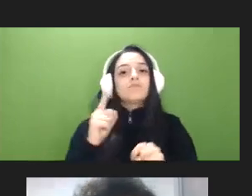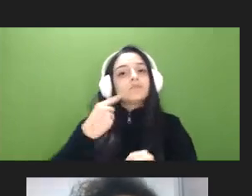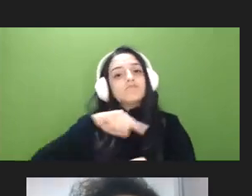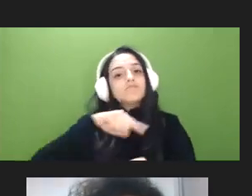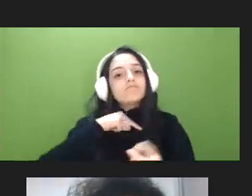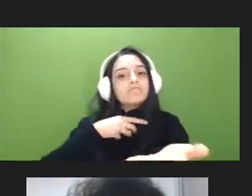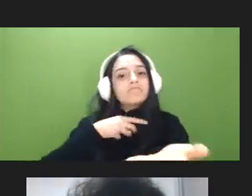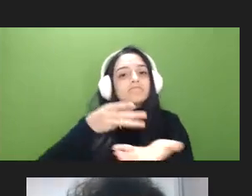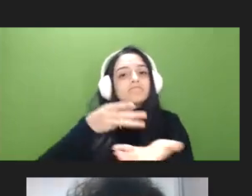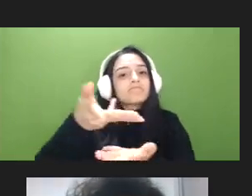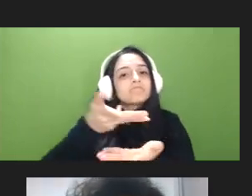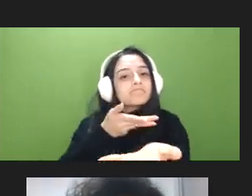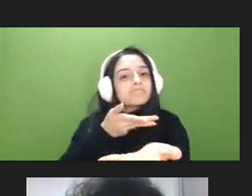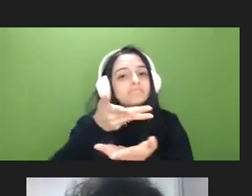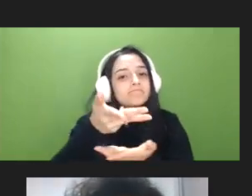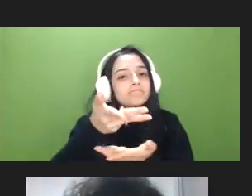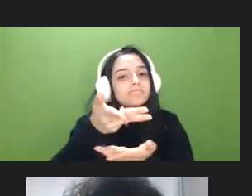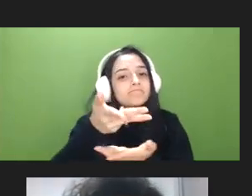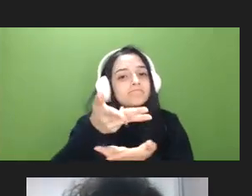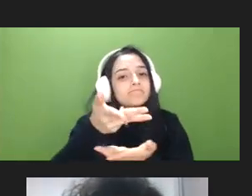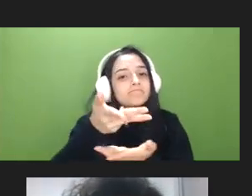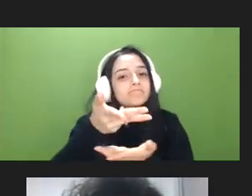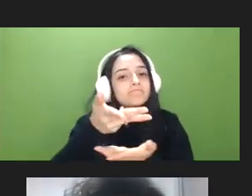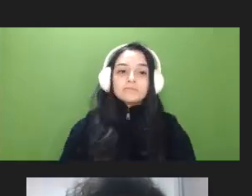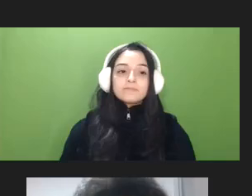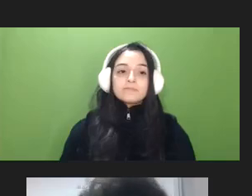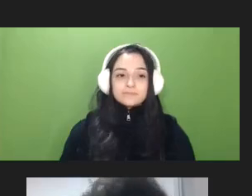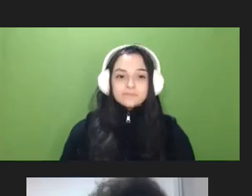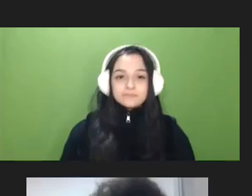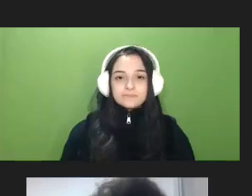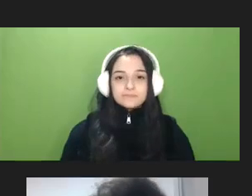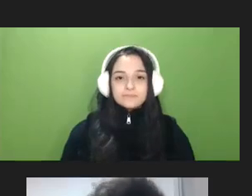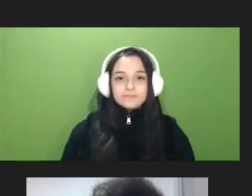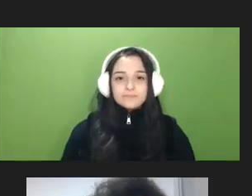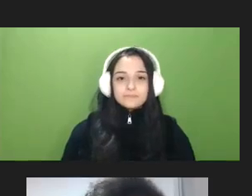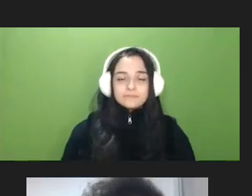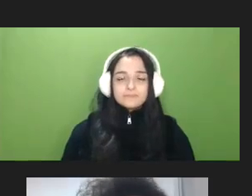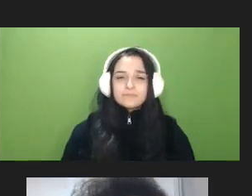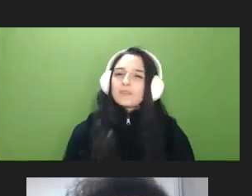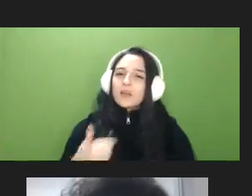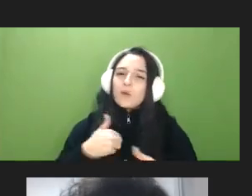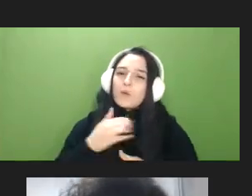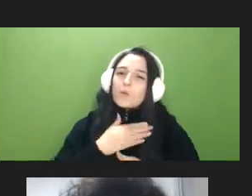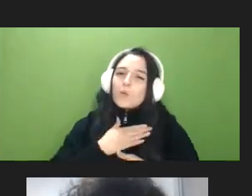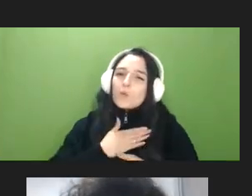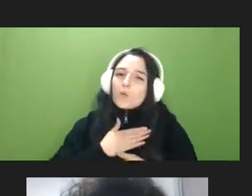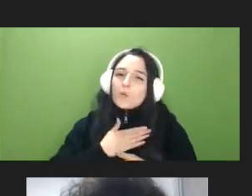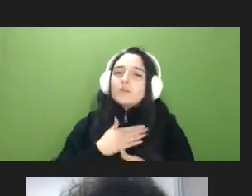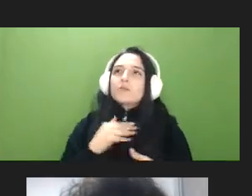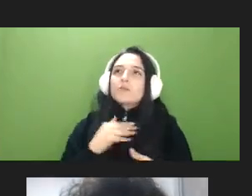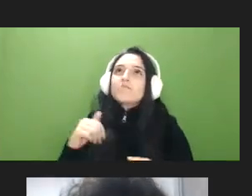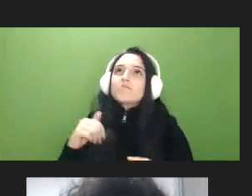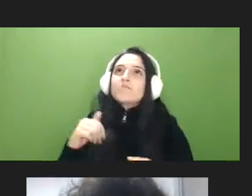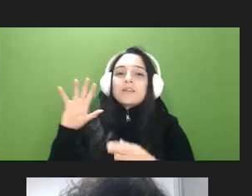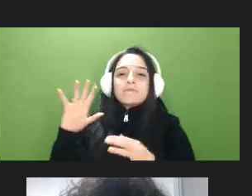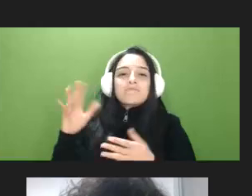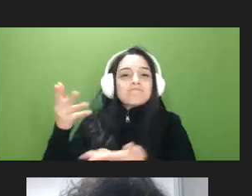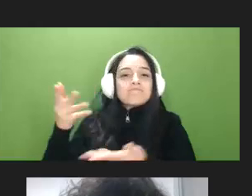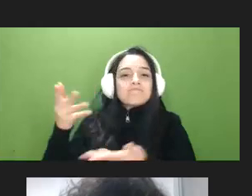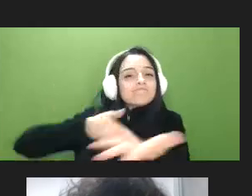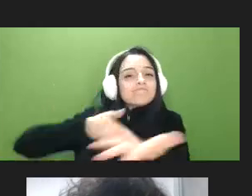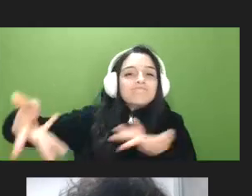concebendo aquele conteúdo. Eu gosto de uma coisa mais coletiva mesmo, mais compartilhada.